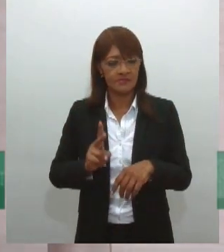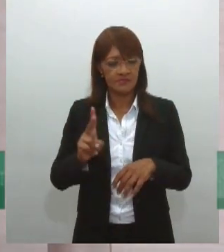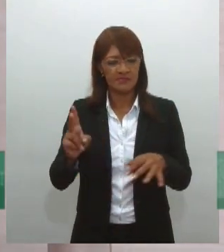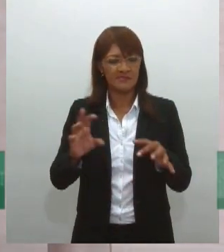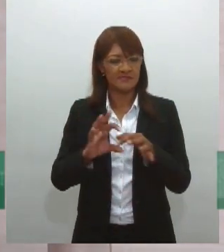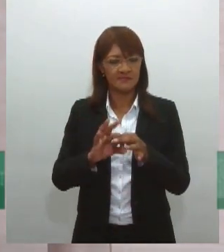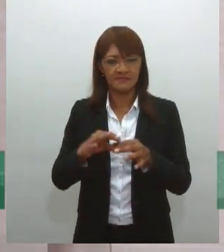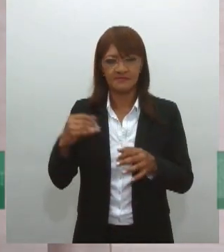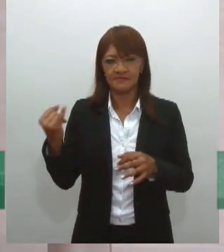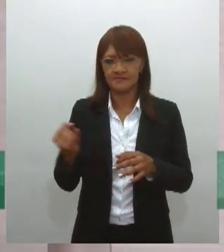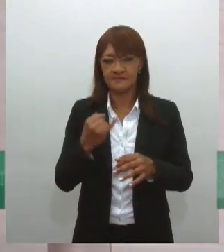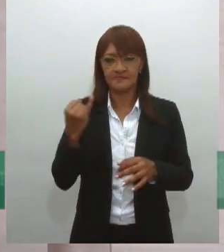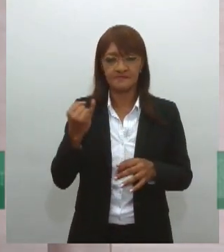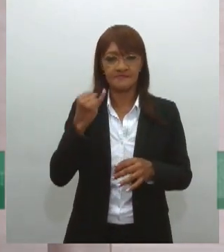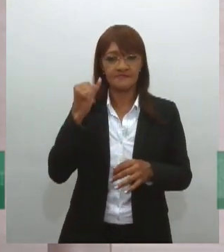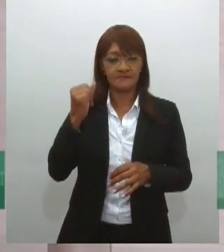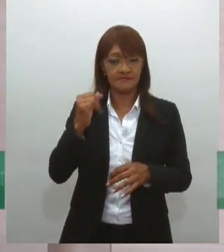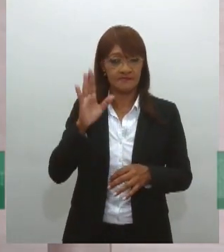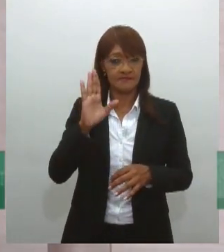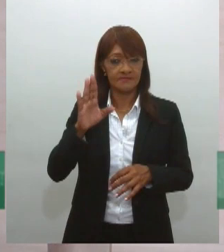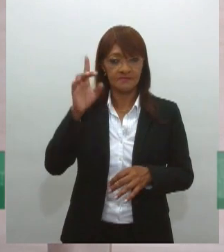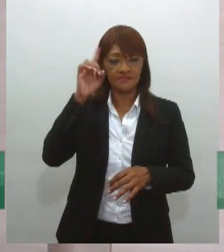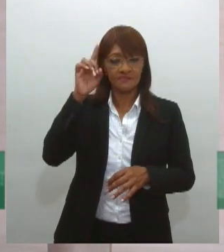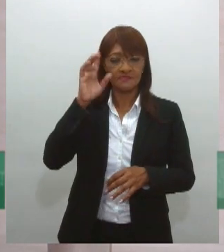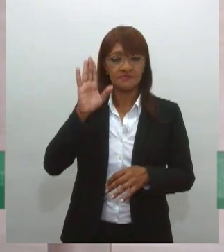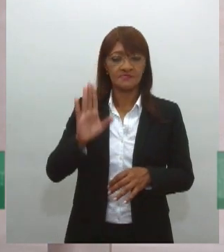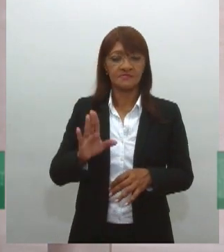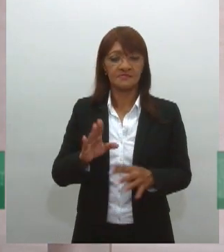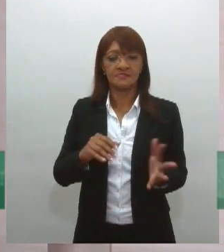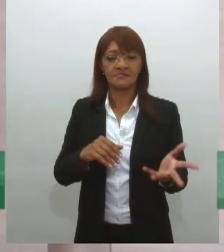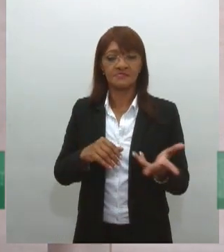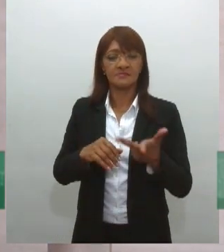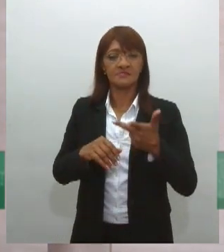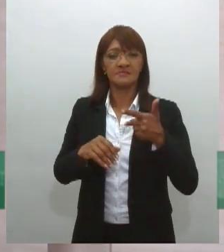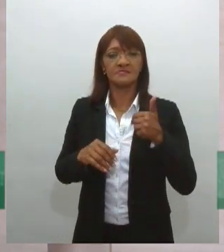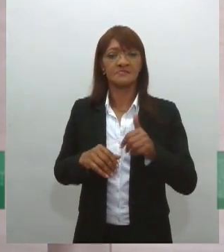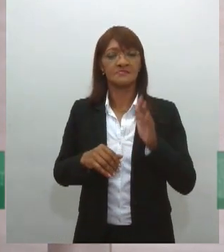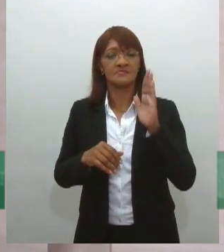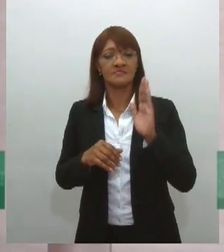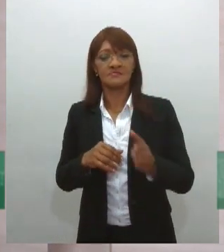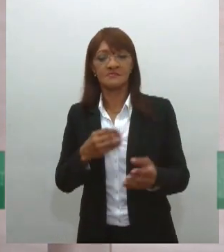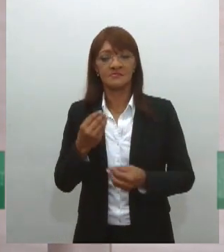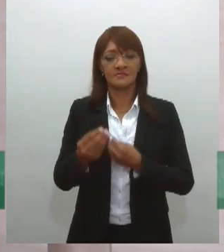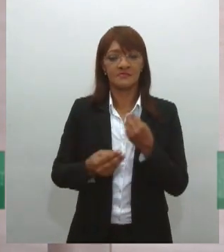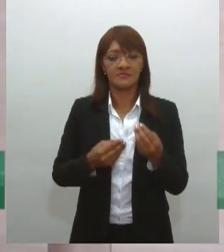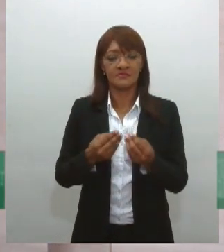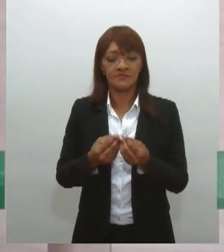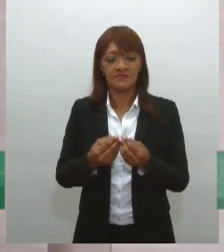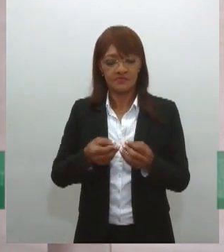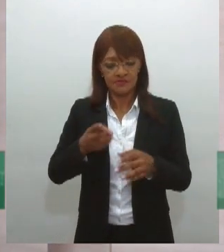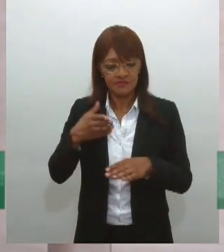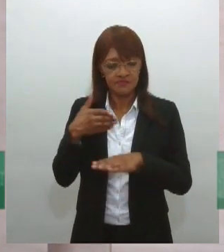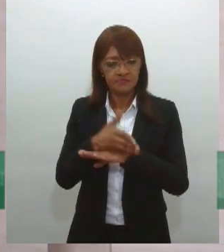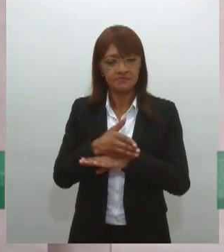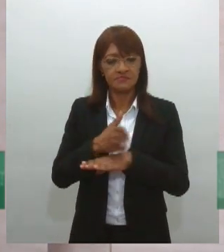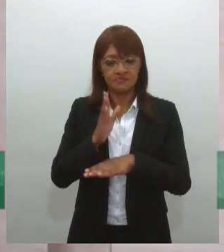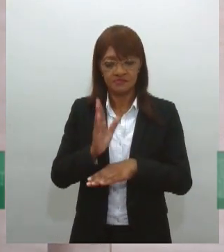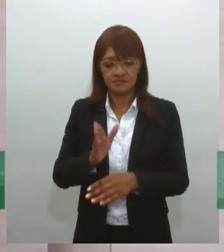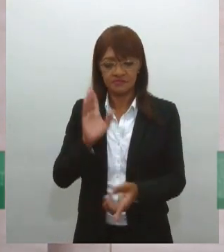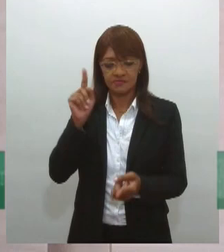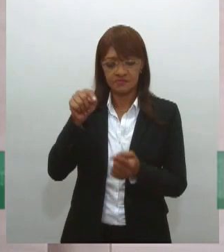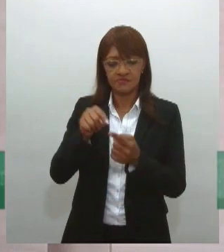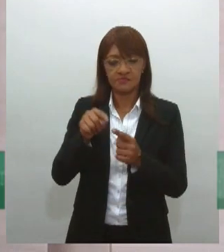dia e que devem ser realizadas de forma descentralizada e participativa, tendo por objetivo promover